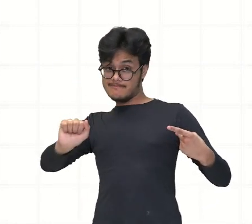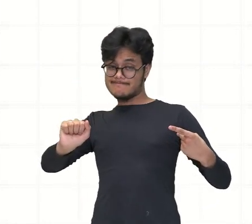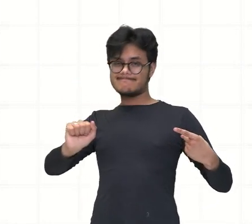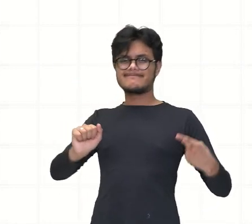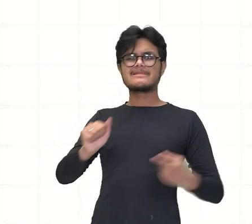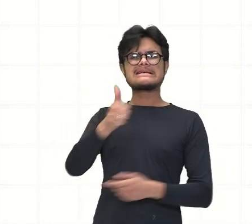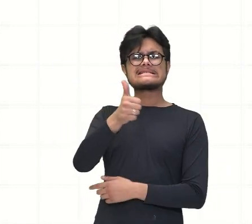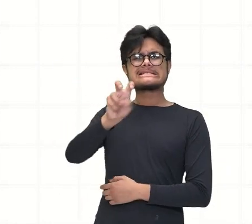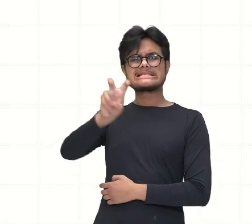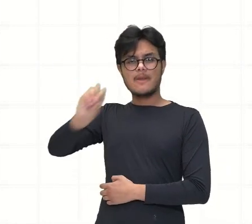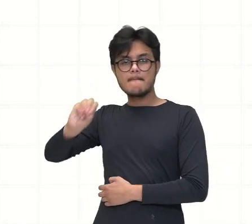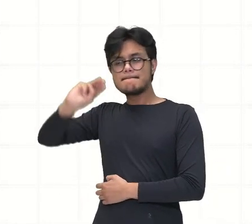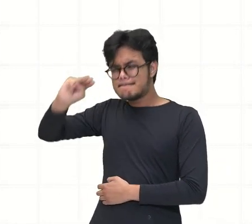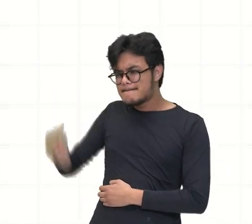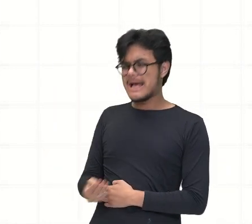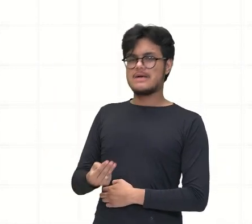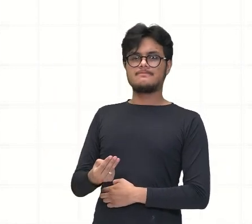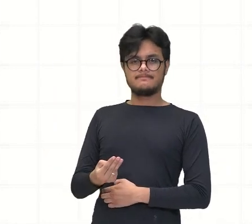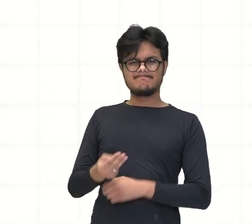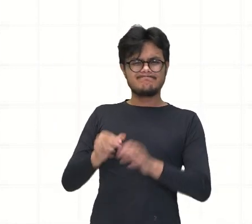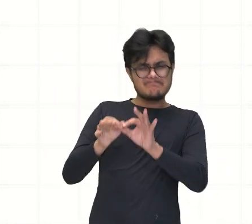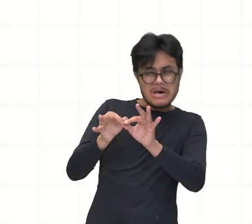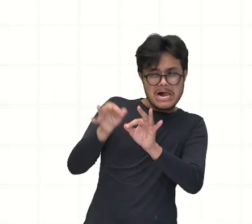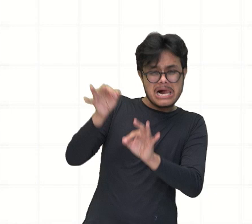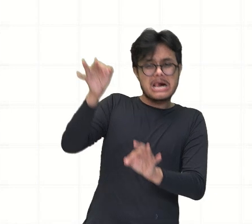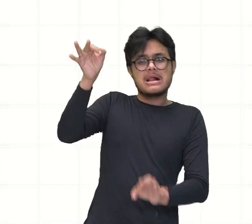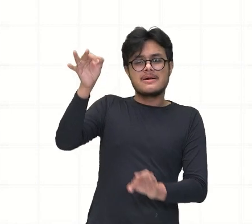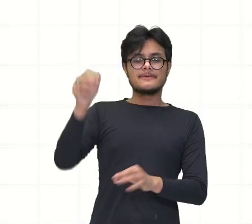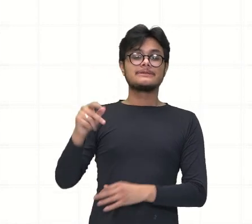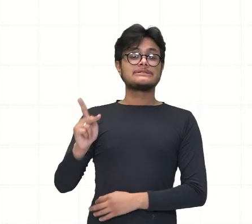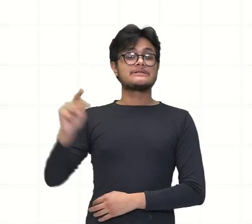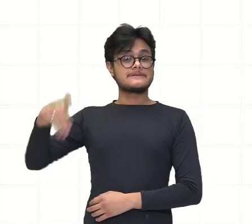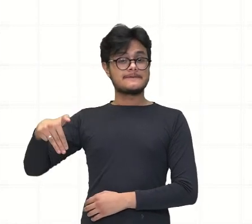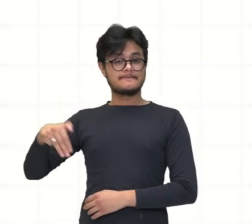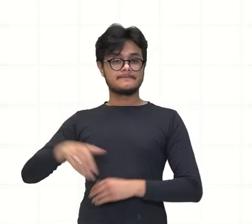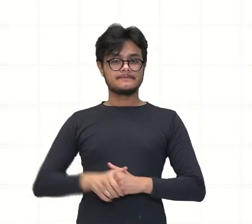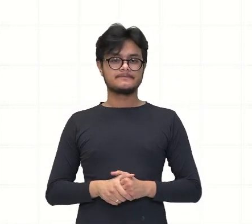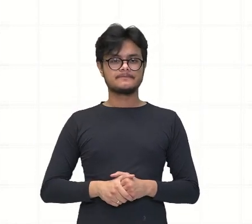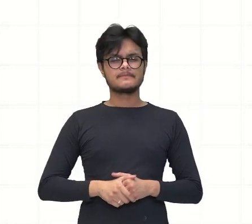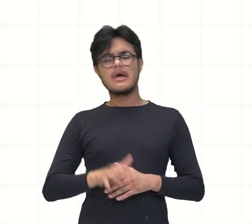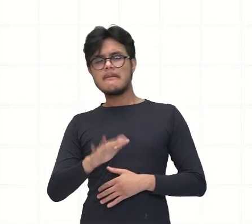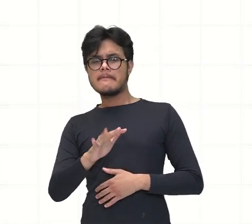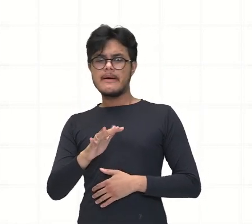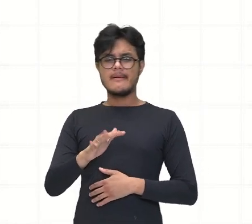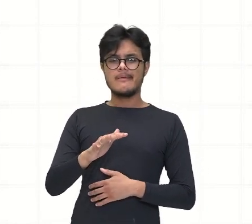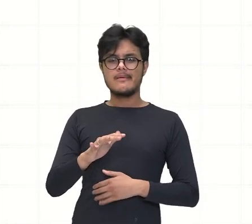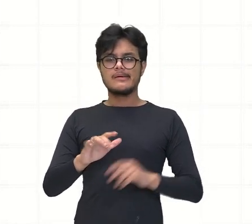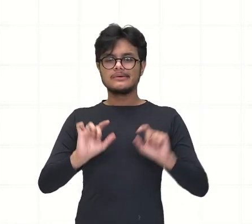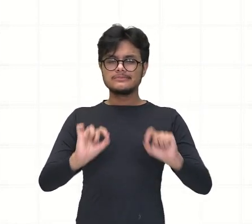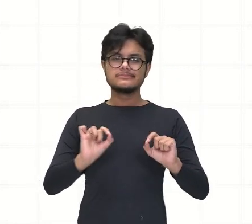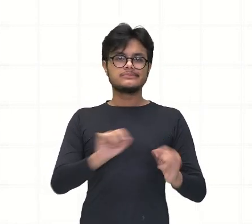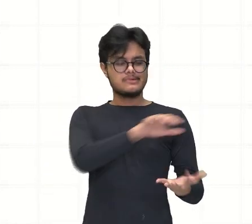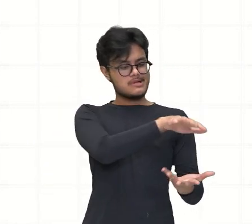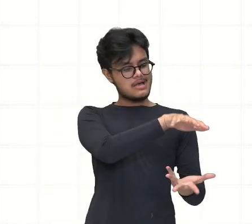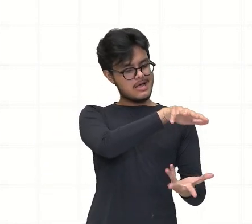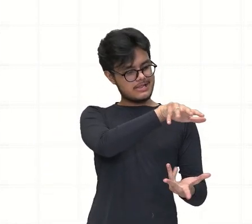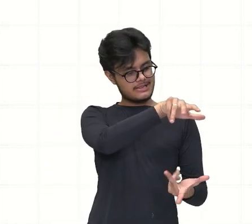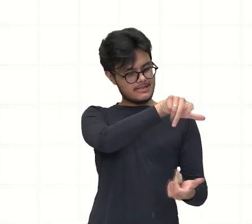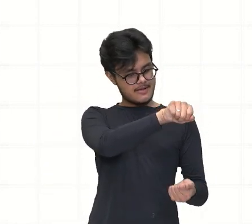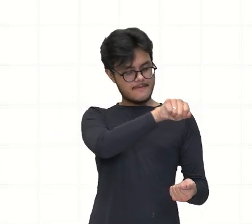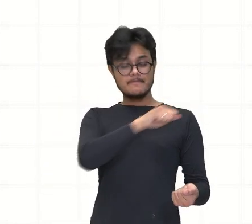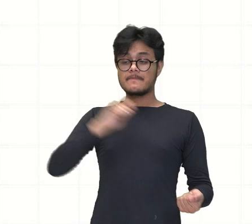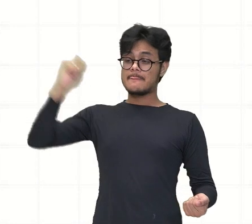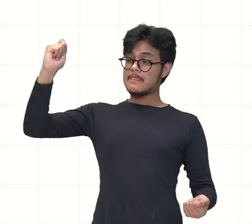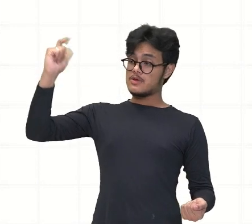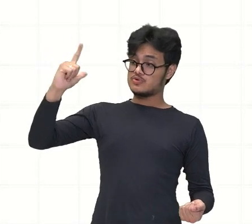a 150 milhões de quilômetros, que é a distância aproximada entre o Sol e a